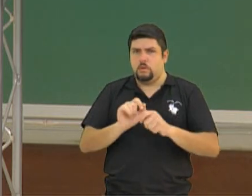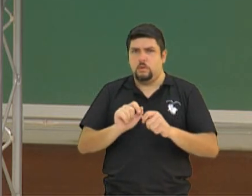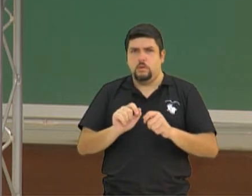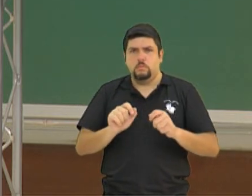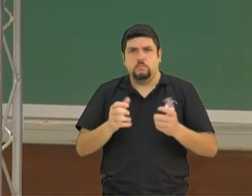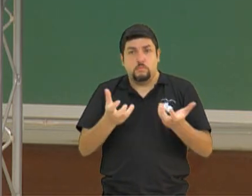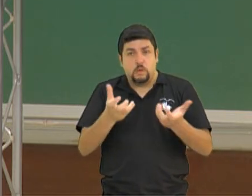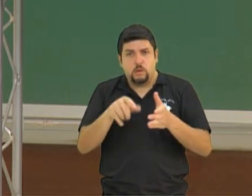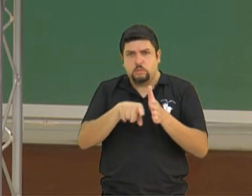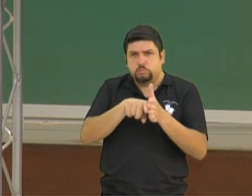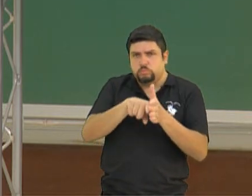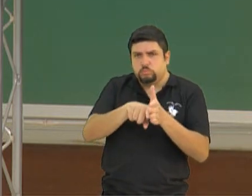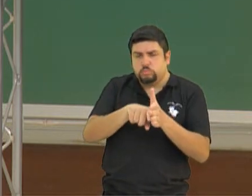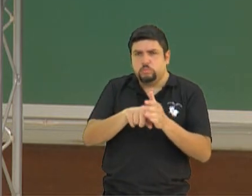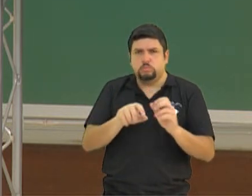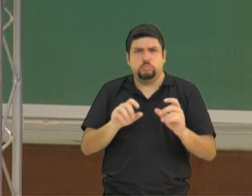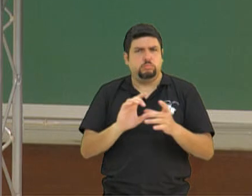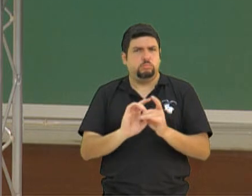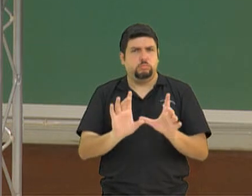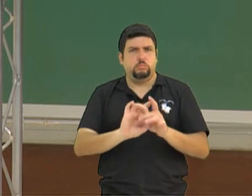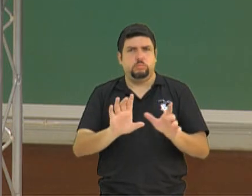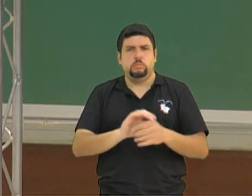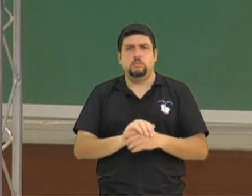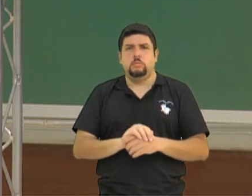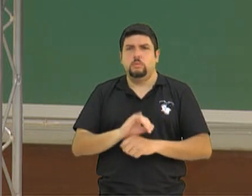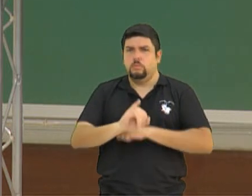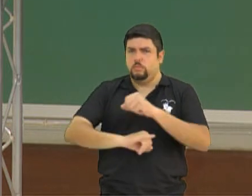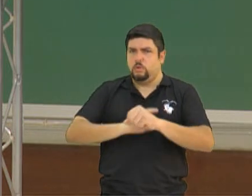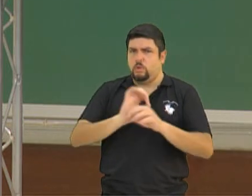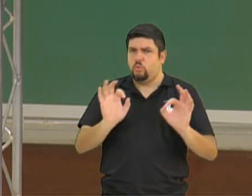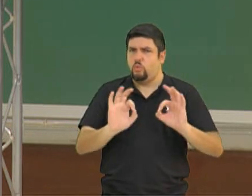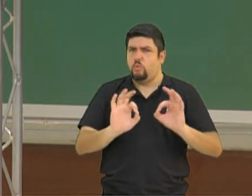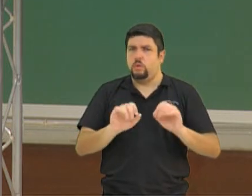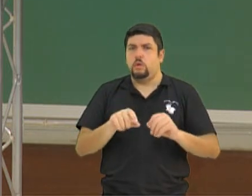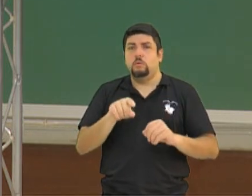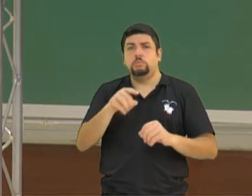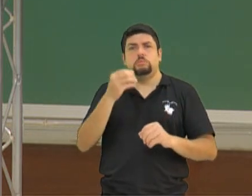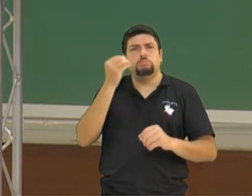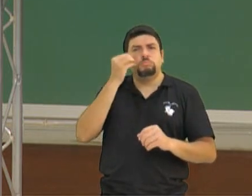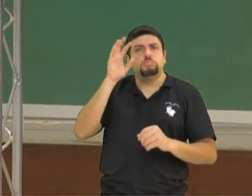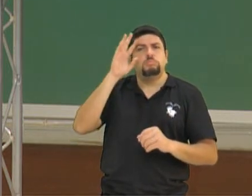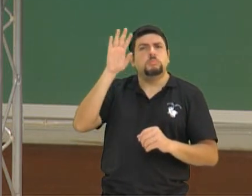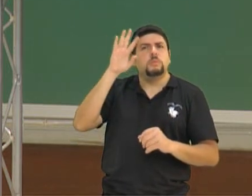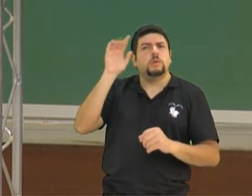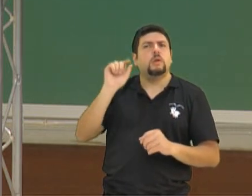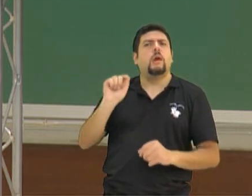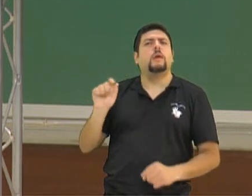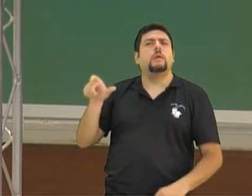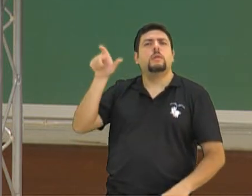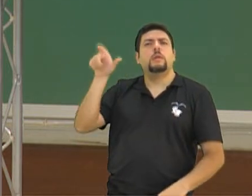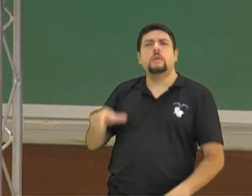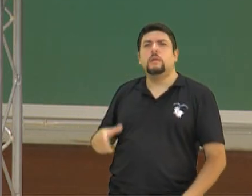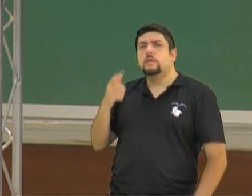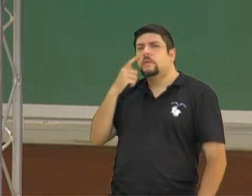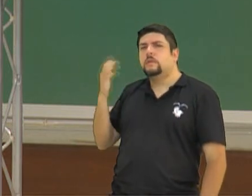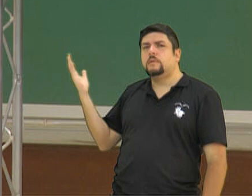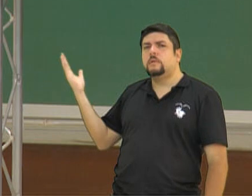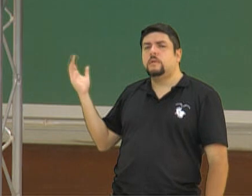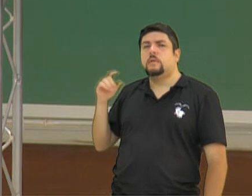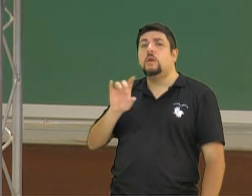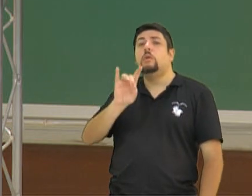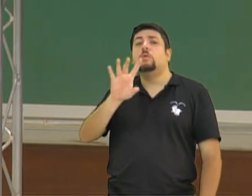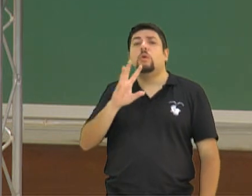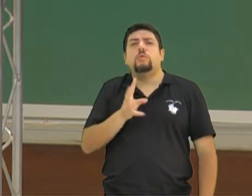coisa, fique à vontade. Quem não tiver com internet no momento não tem problema, tenta imaginar, tenta chutar também, porque é só para a gente poder conhecer um